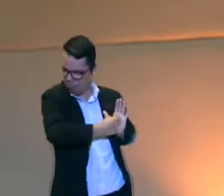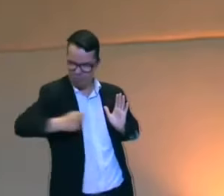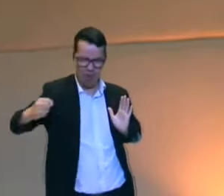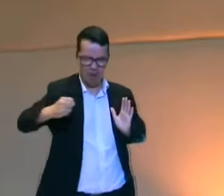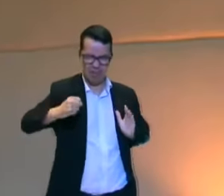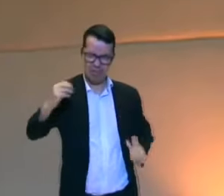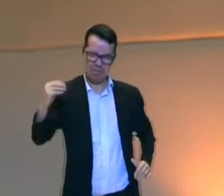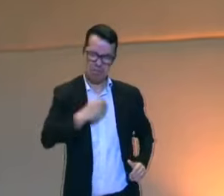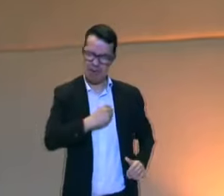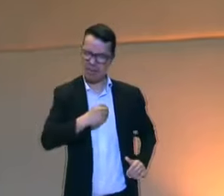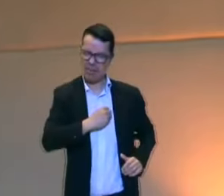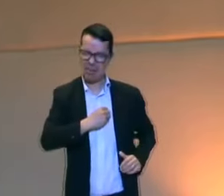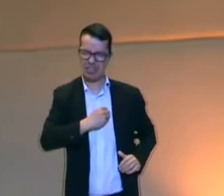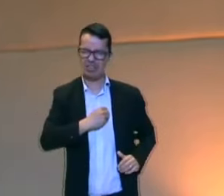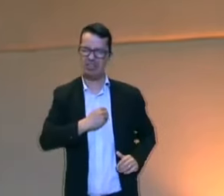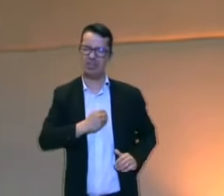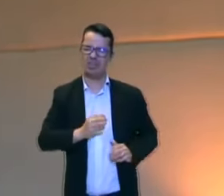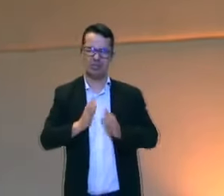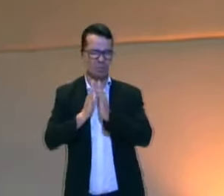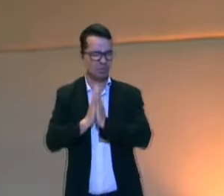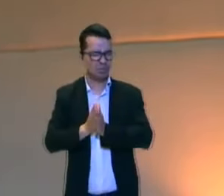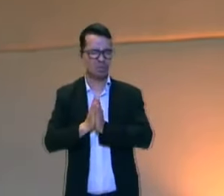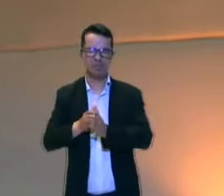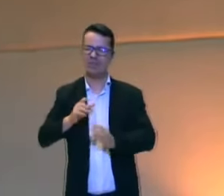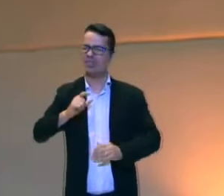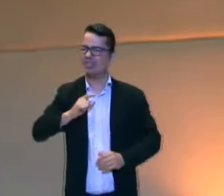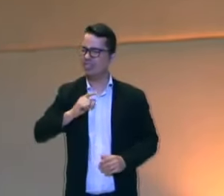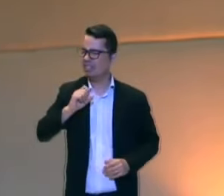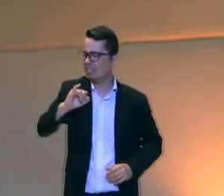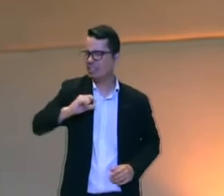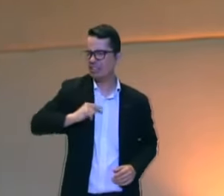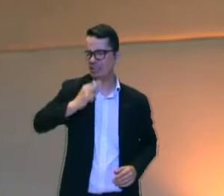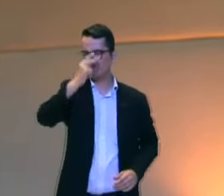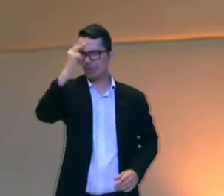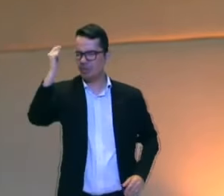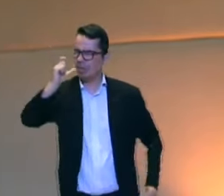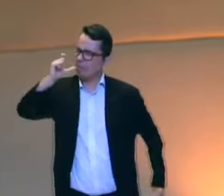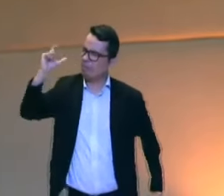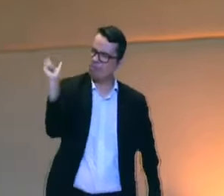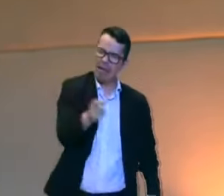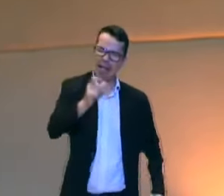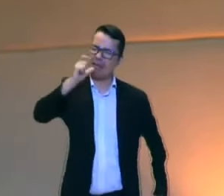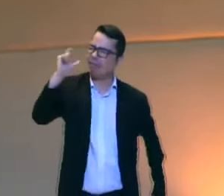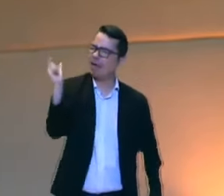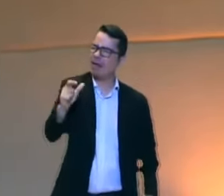Quantos de nós fomos machucados, ofendidos, são tantas as histórias.